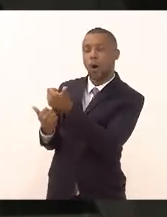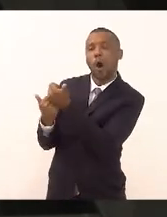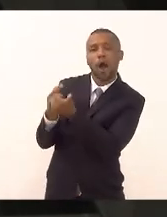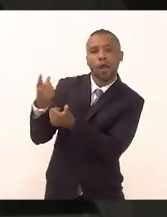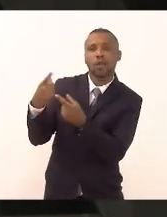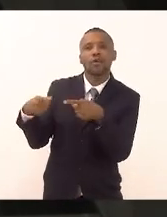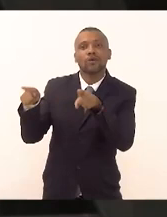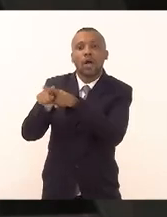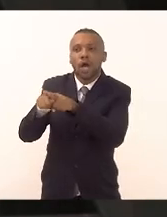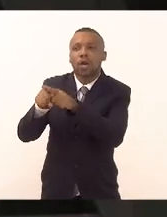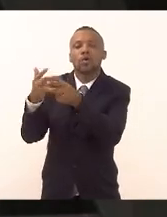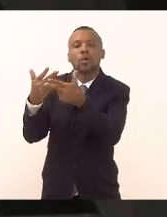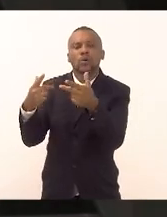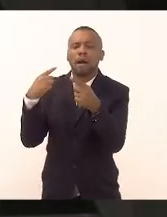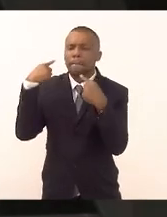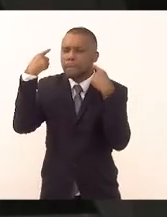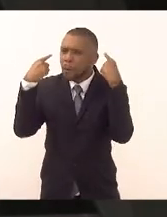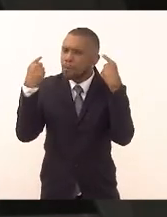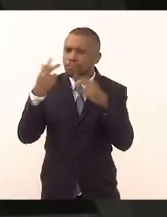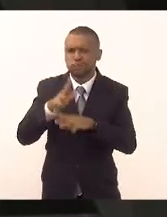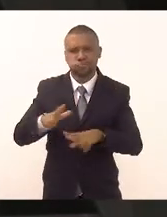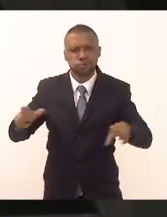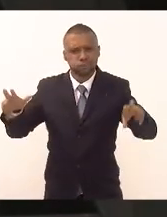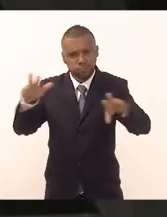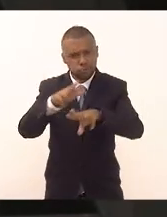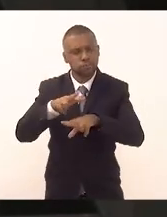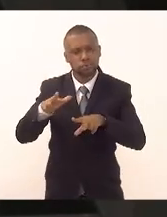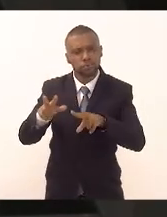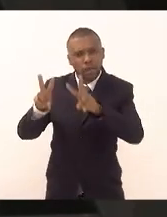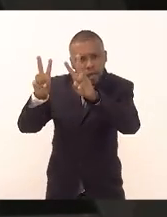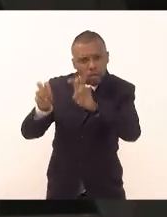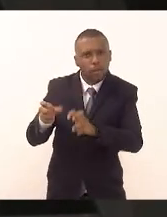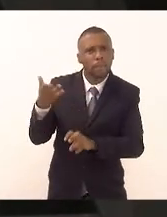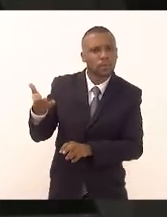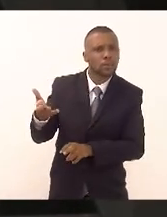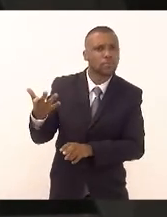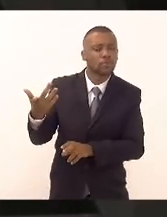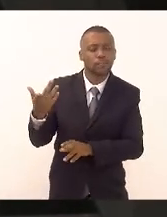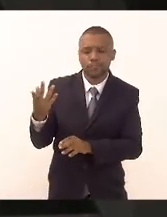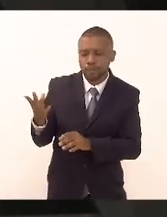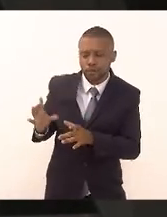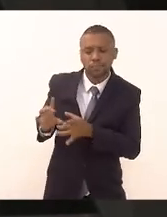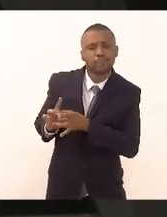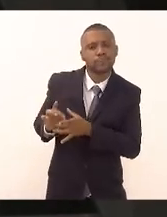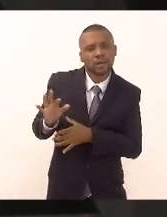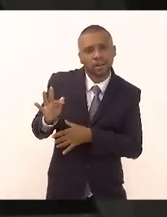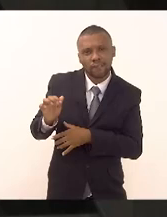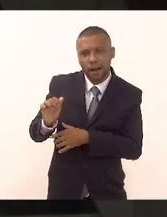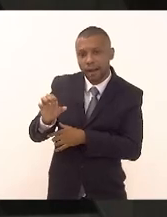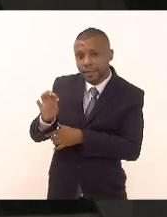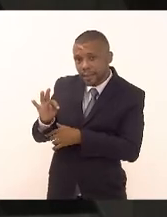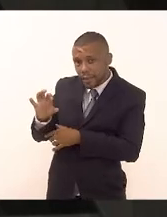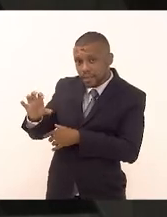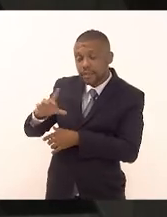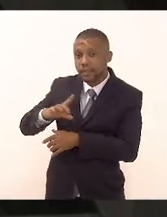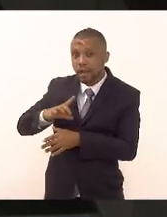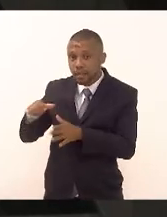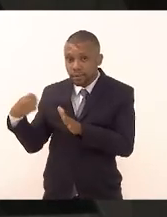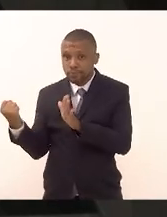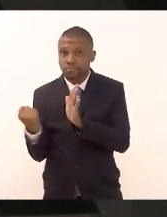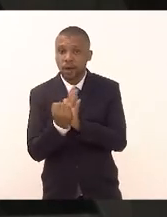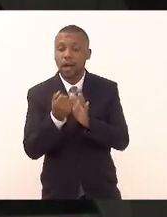suas bizarrices, as mais diversas. É disso que se trata, colocando a FAETEC, esse patrimônio da educação